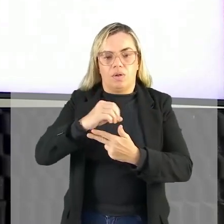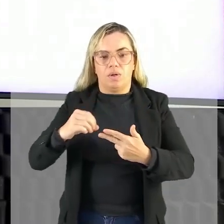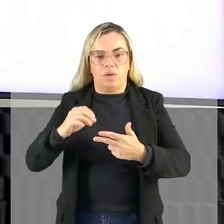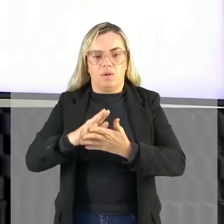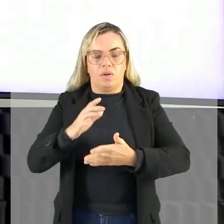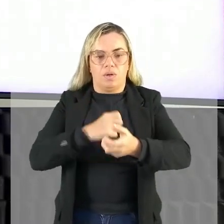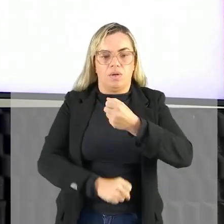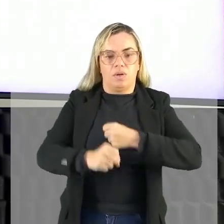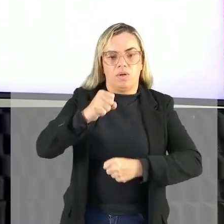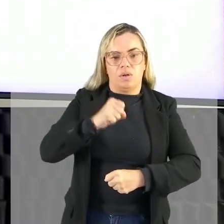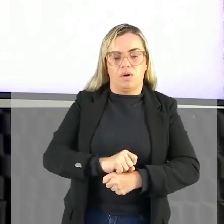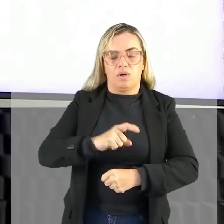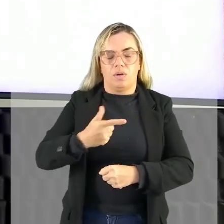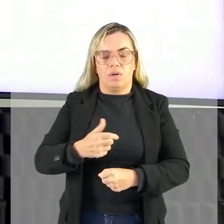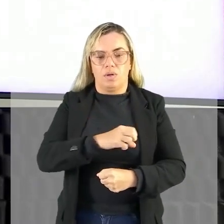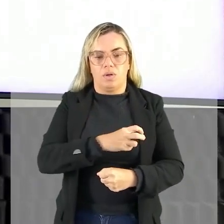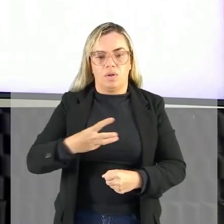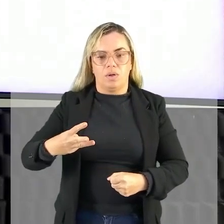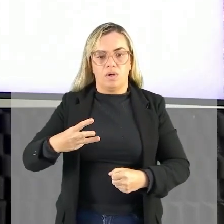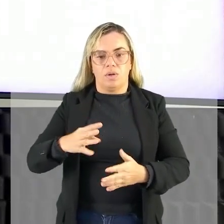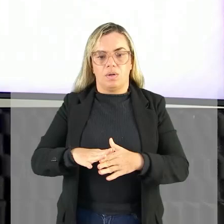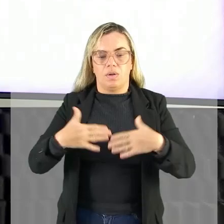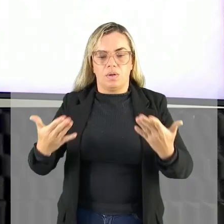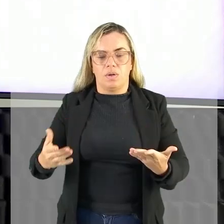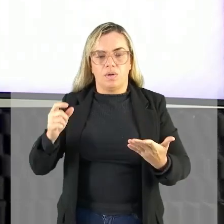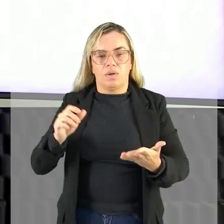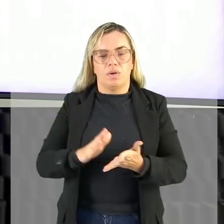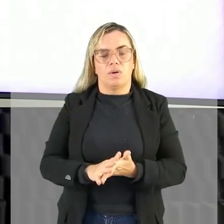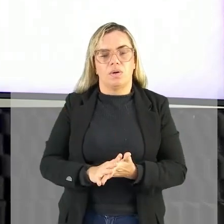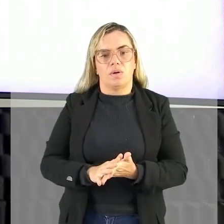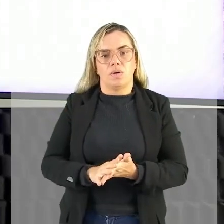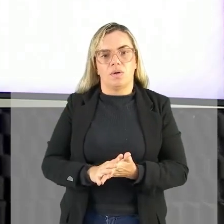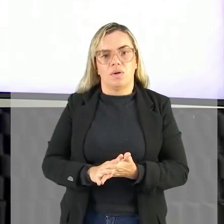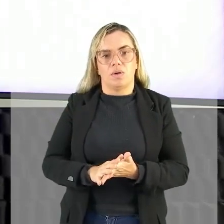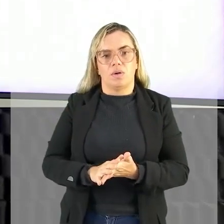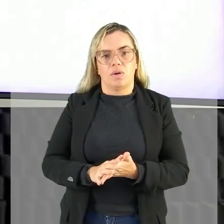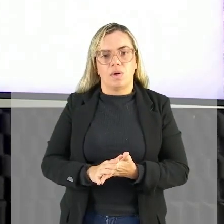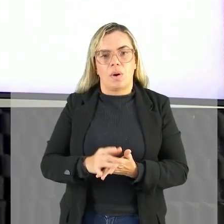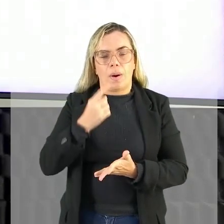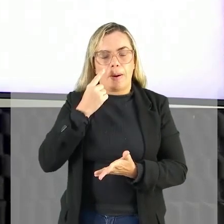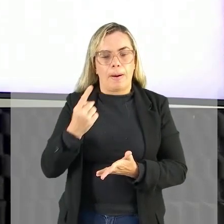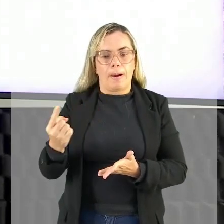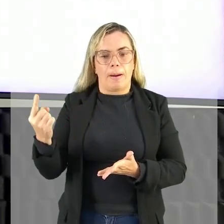2023, e aí a gente vê aqui essa questão que já fala de